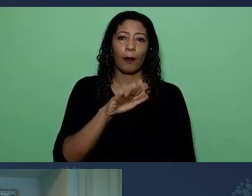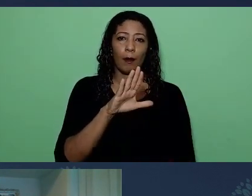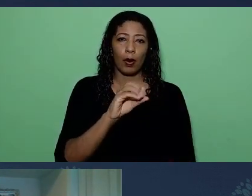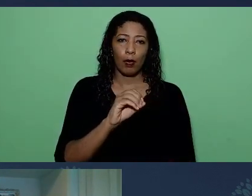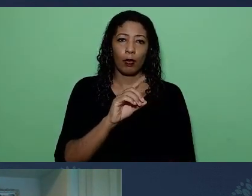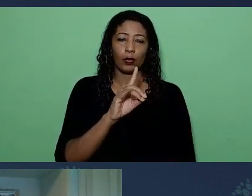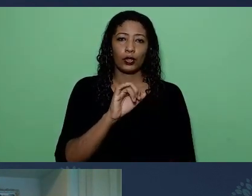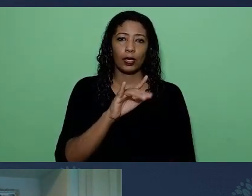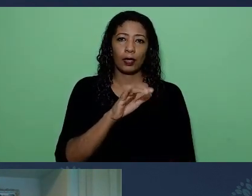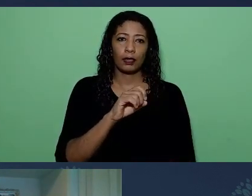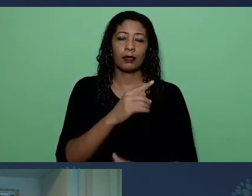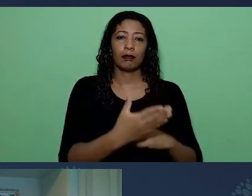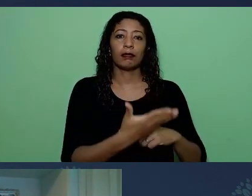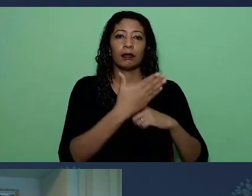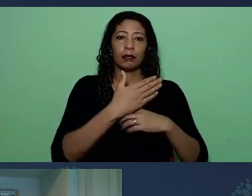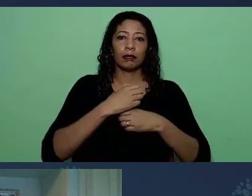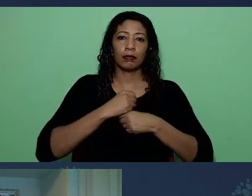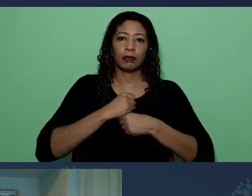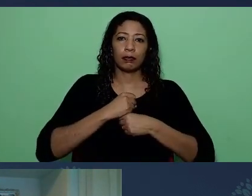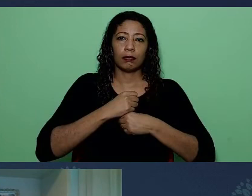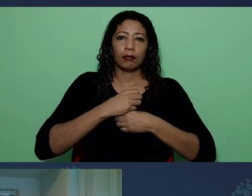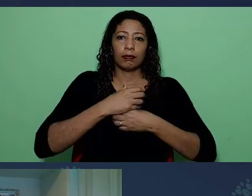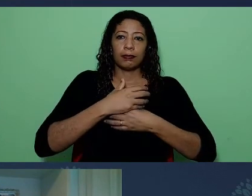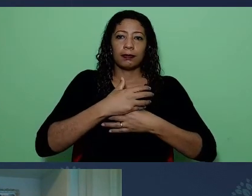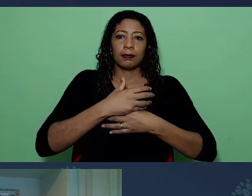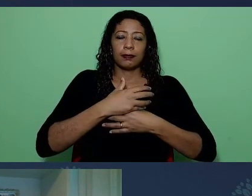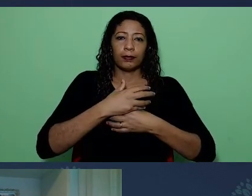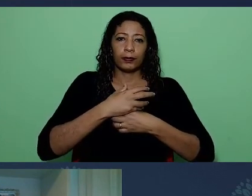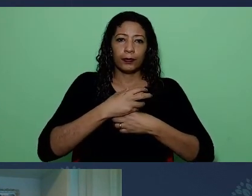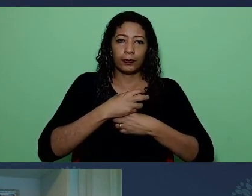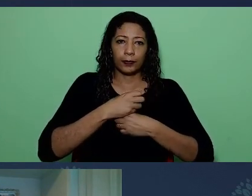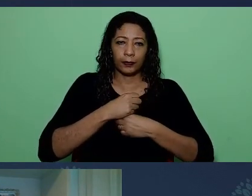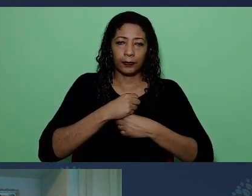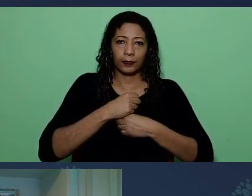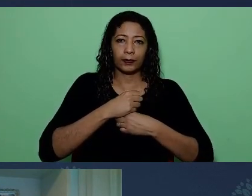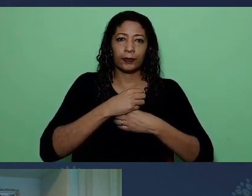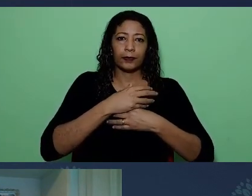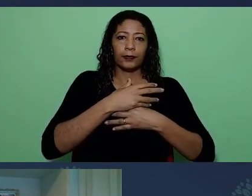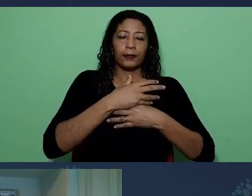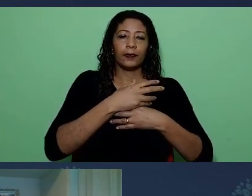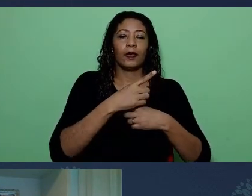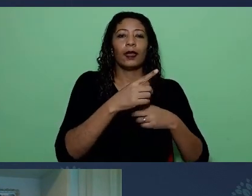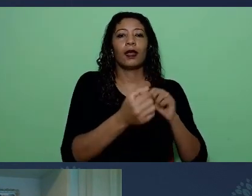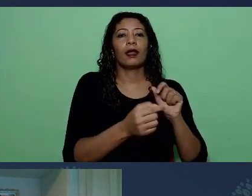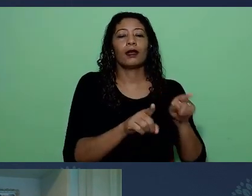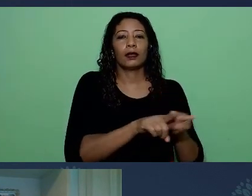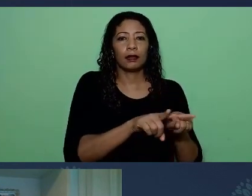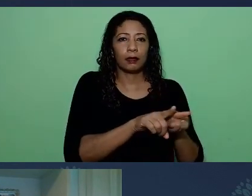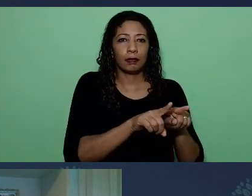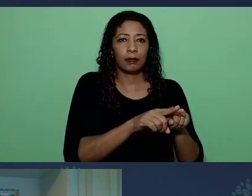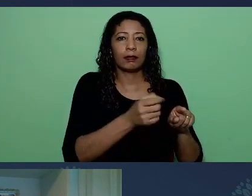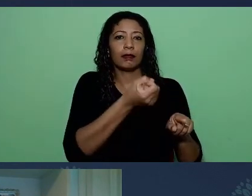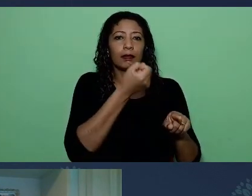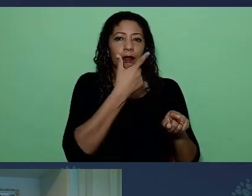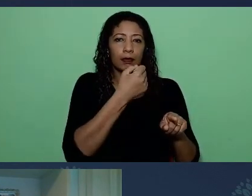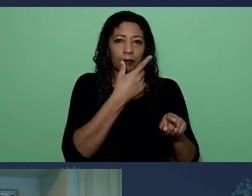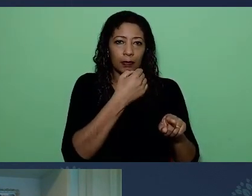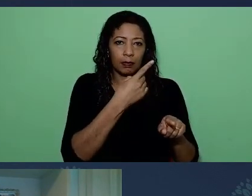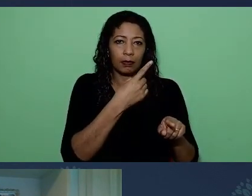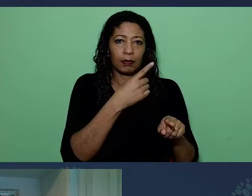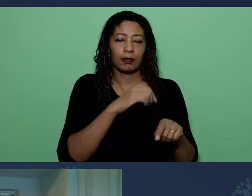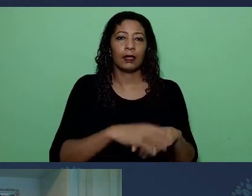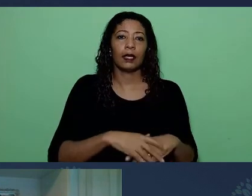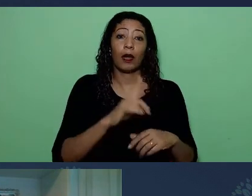seja com o apoio da pressurização associada ao tratamento farmacológico, né? Na verdade, o tratamento de primeira escolha